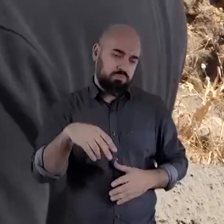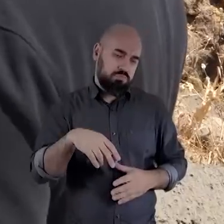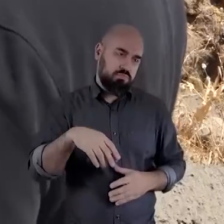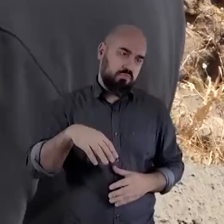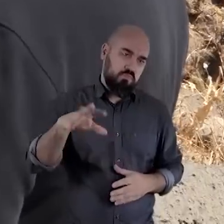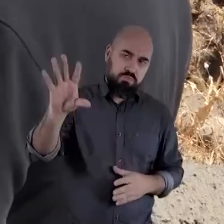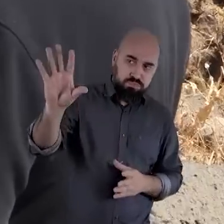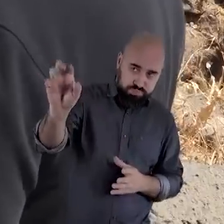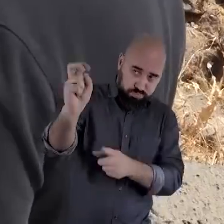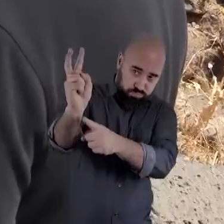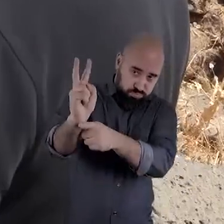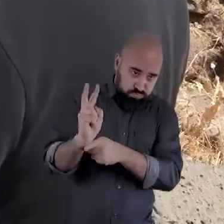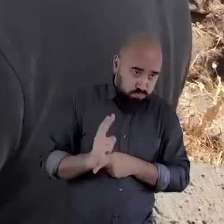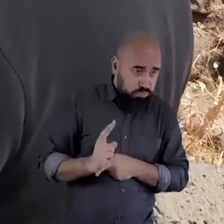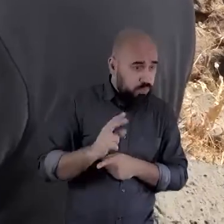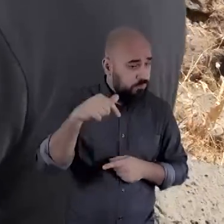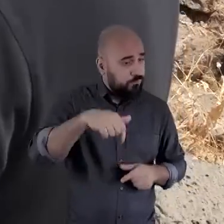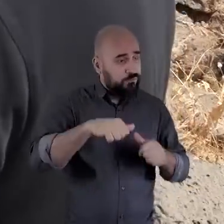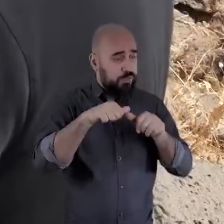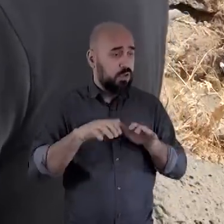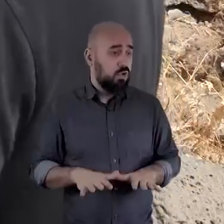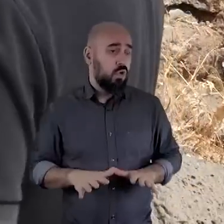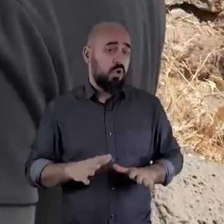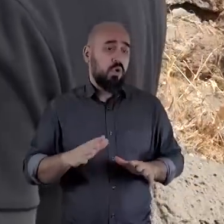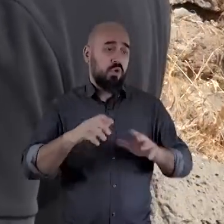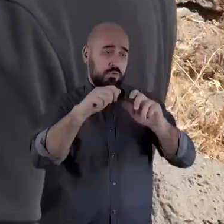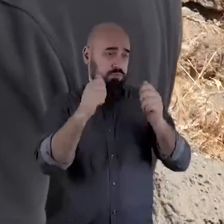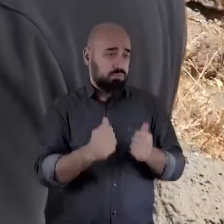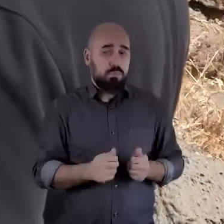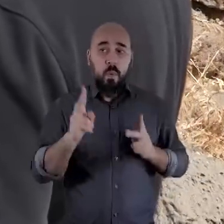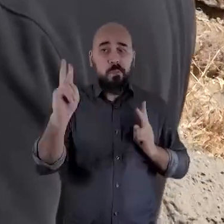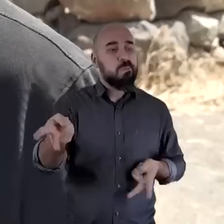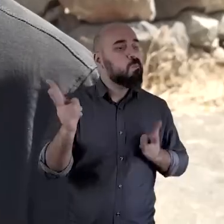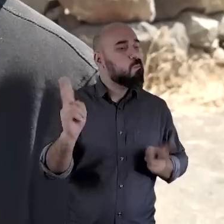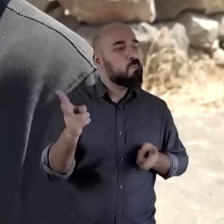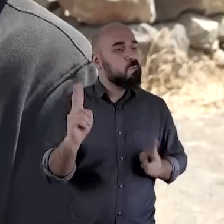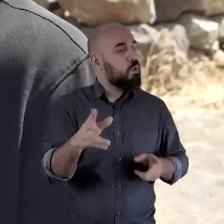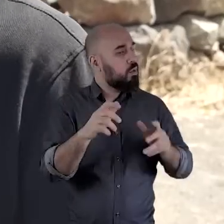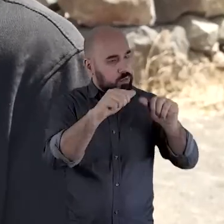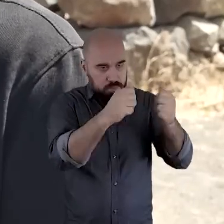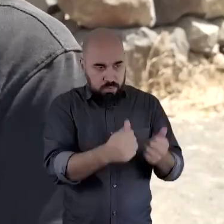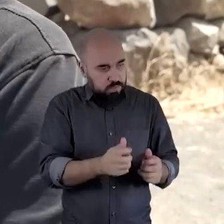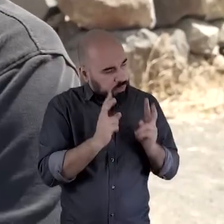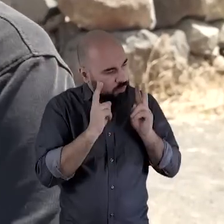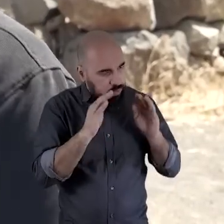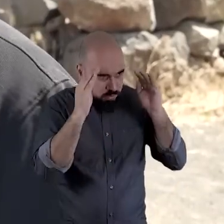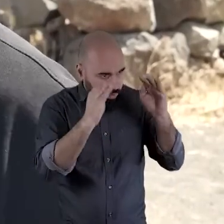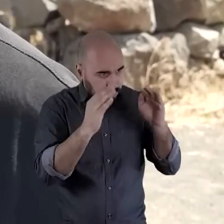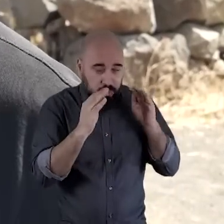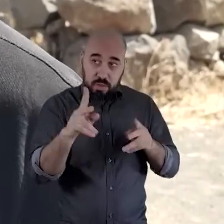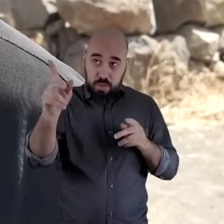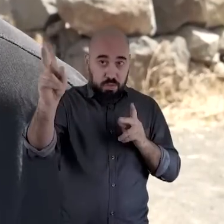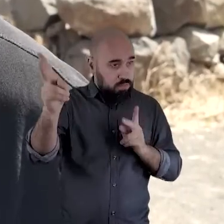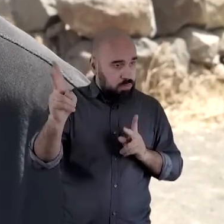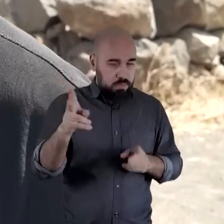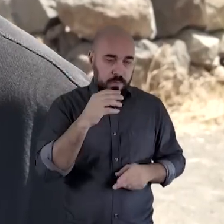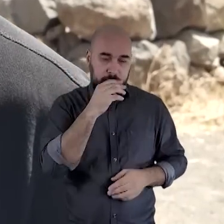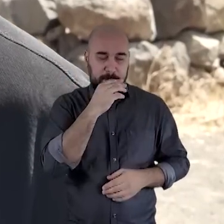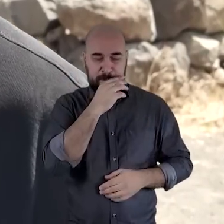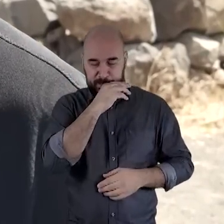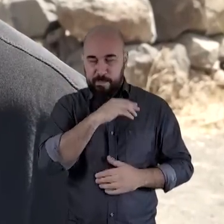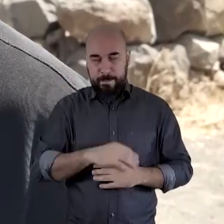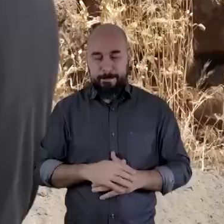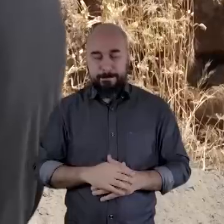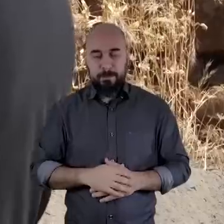Eles migraram para essa área e se estabeleceram na cidade adorando o mesmo Deus que eles faziam no norte da